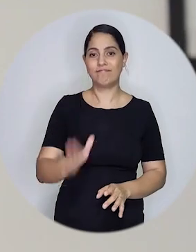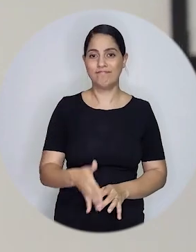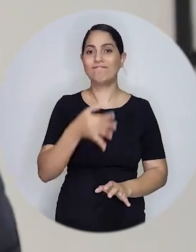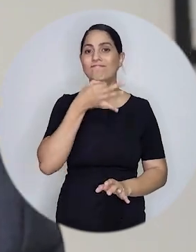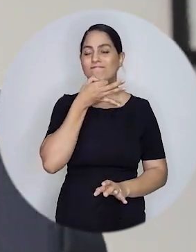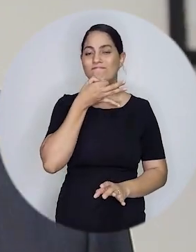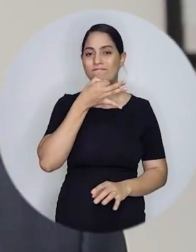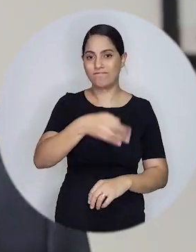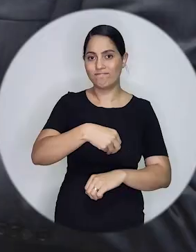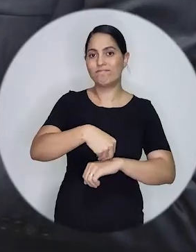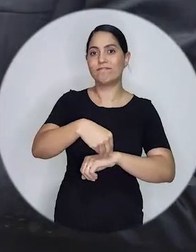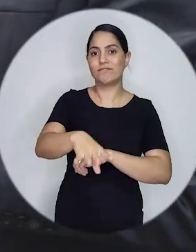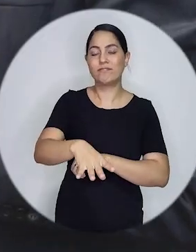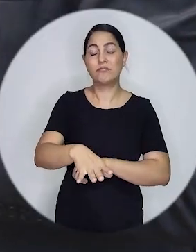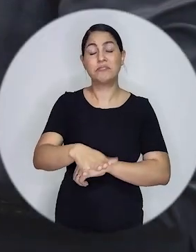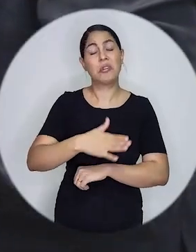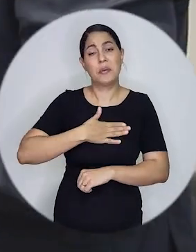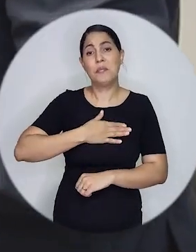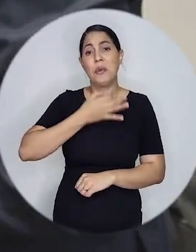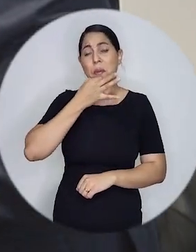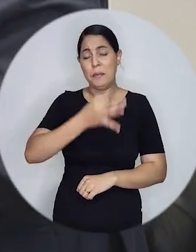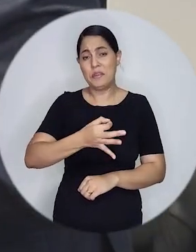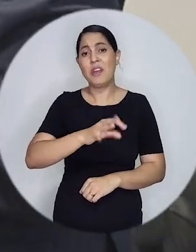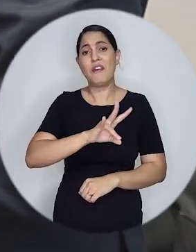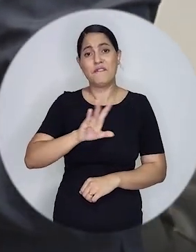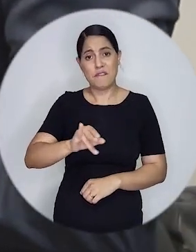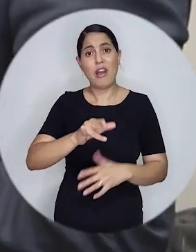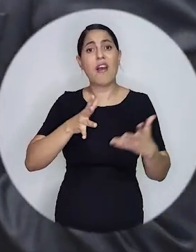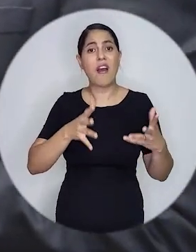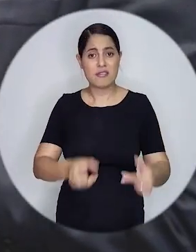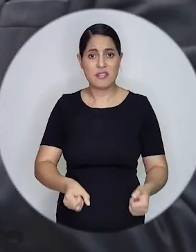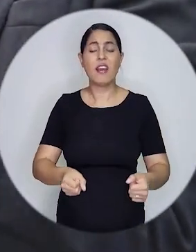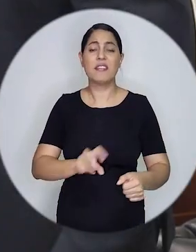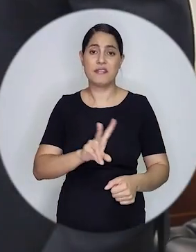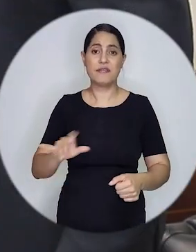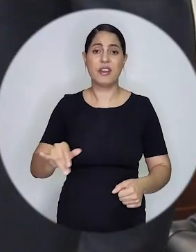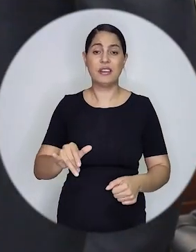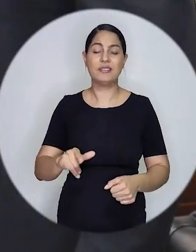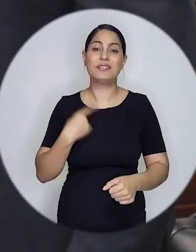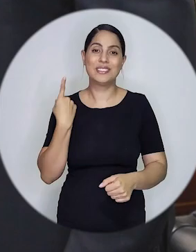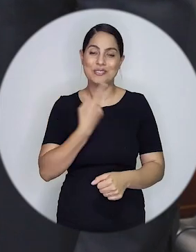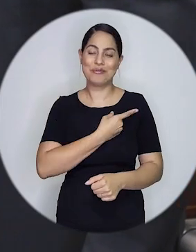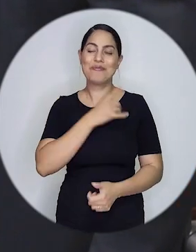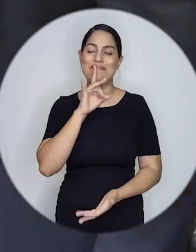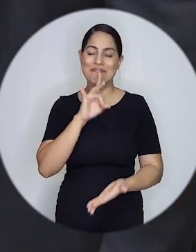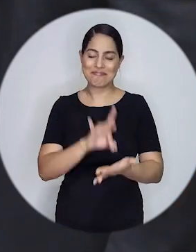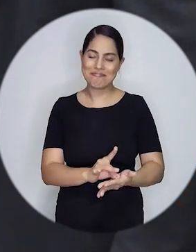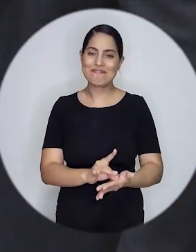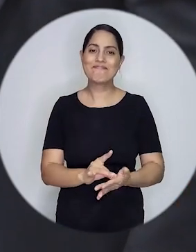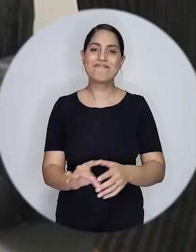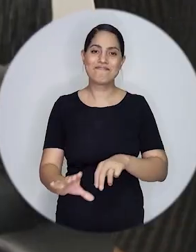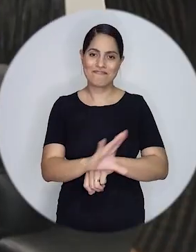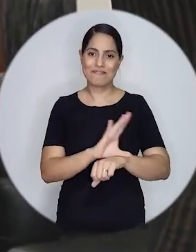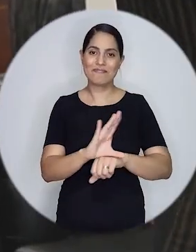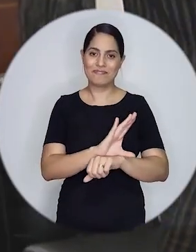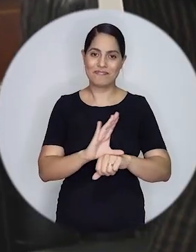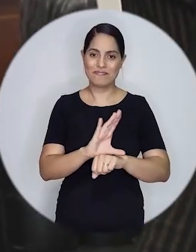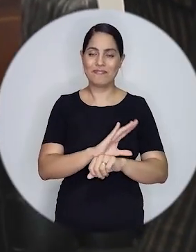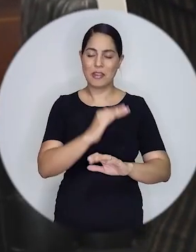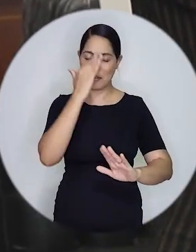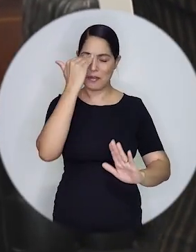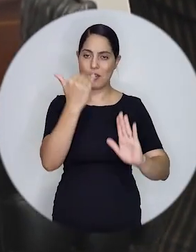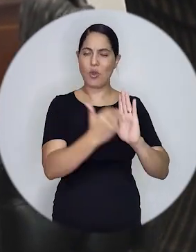essa construção por nós sugerida e amplamente, a mim me parece, acolhida, será